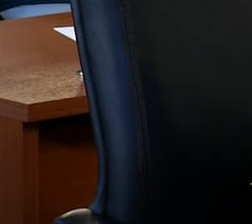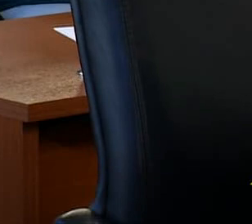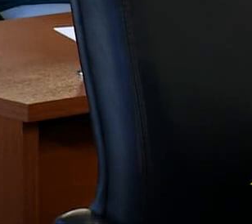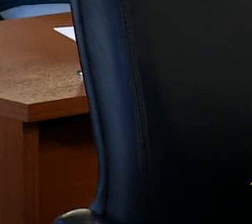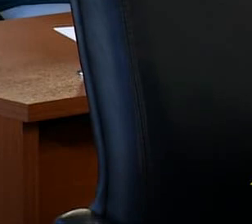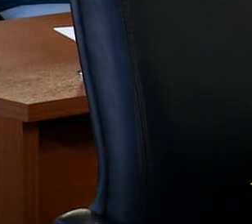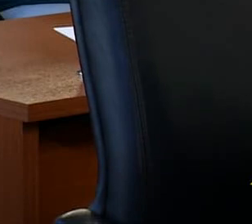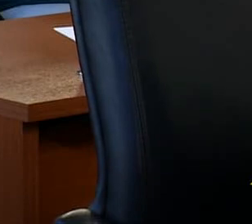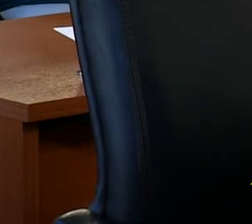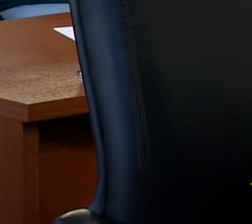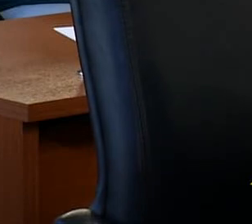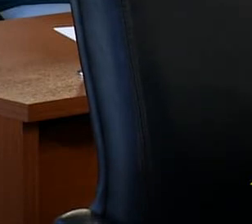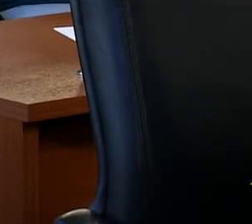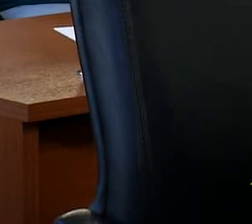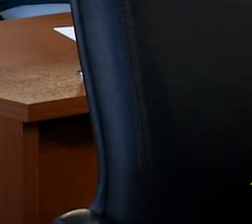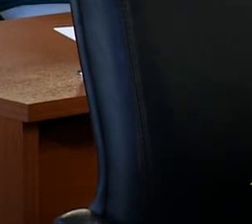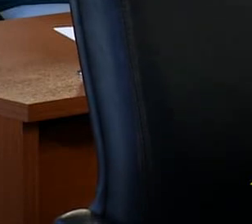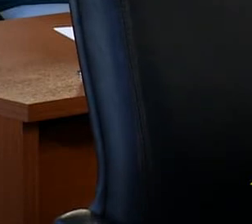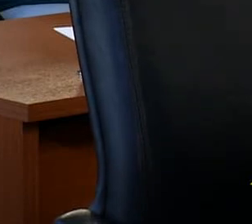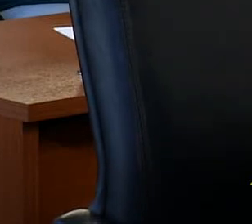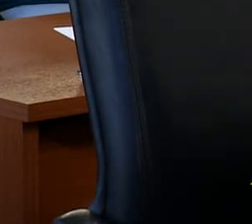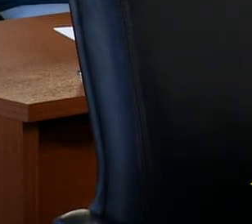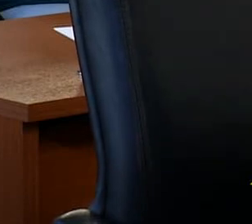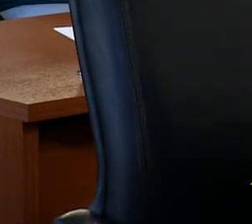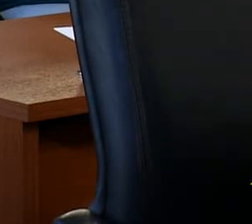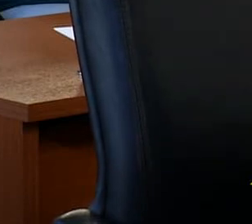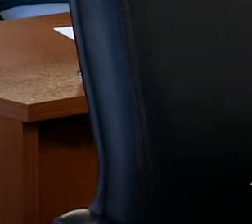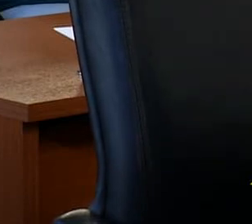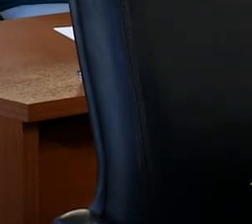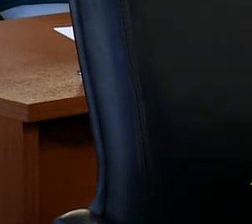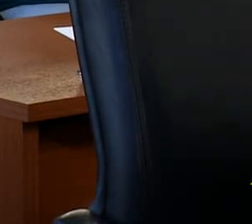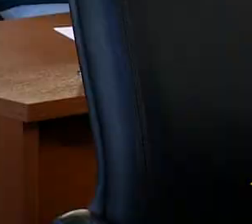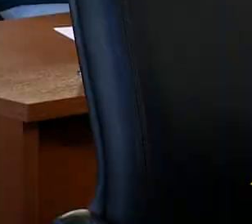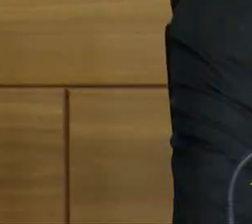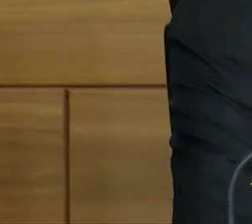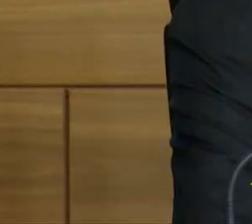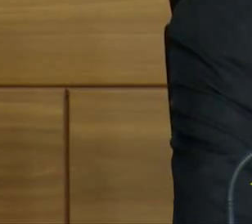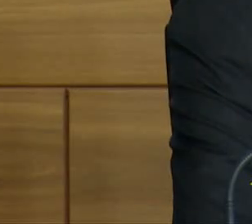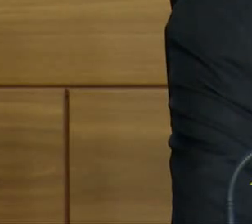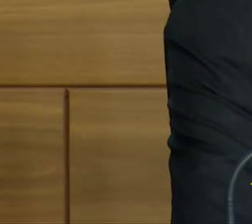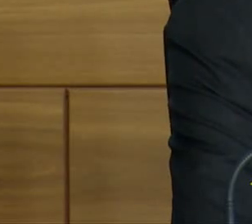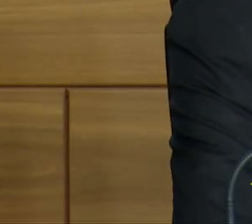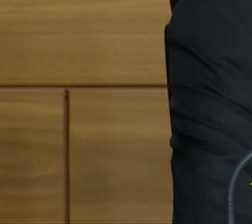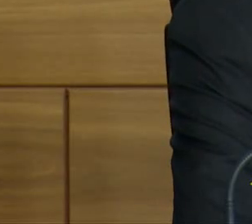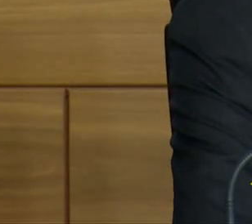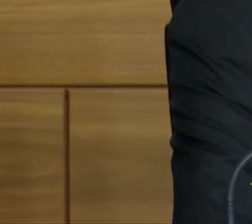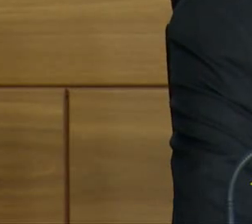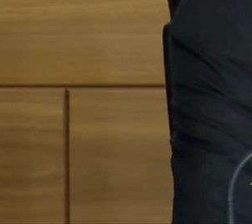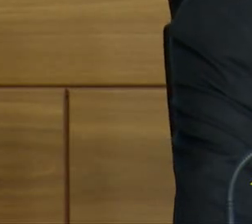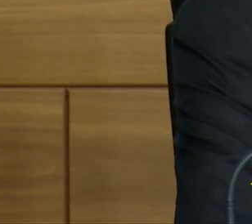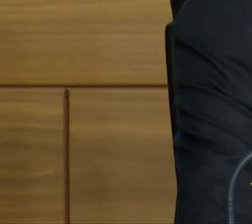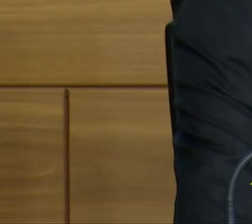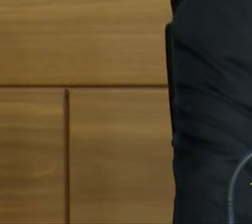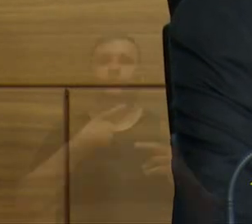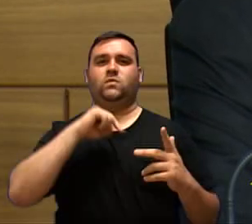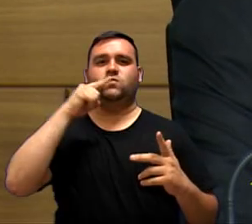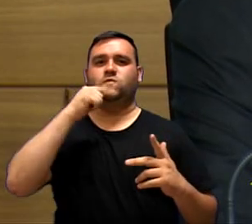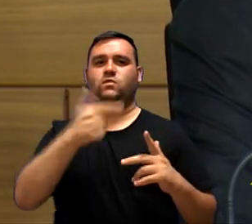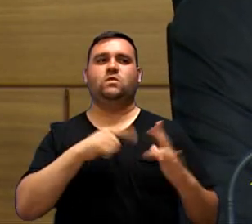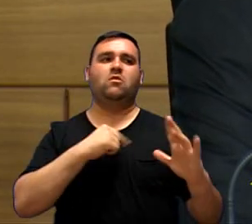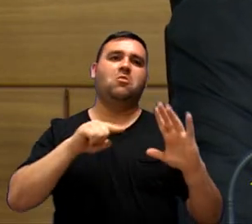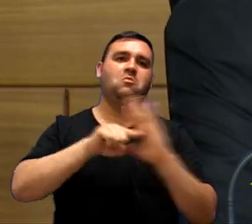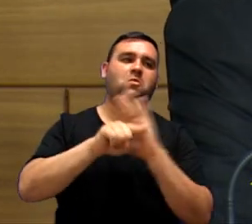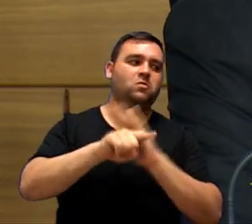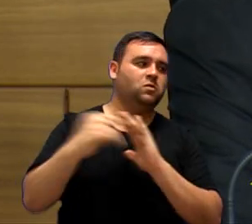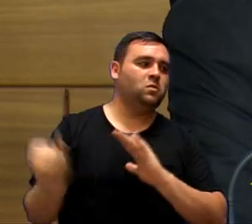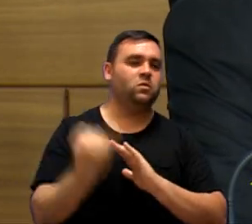uma via que, viu, deixa a desejar. Por favor. Vereador, sem sombra de dúvida, eu não questiono a